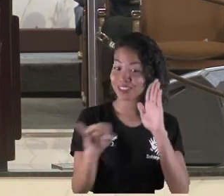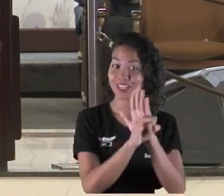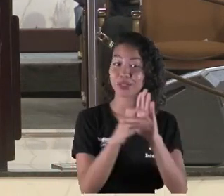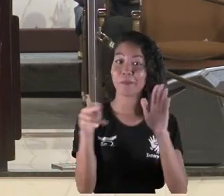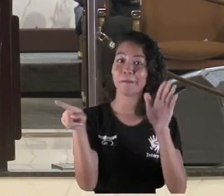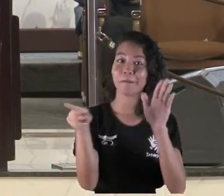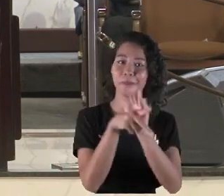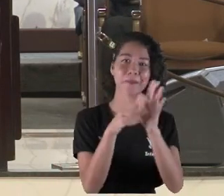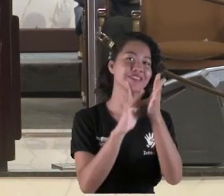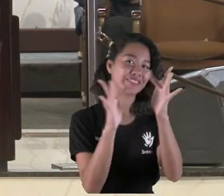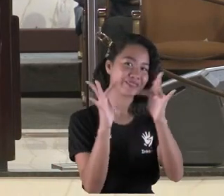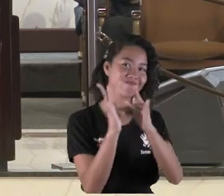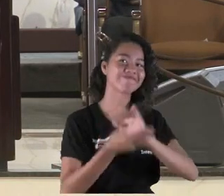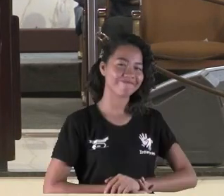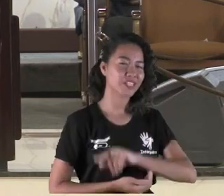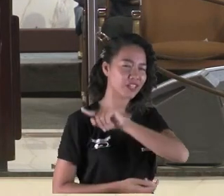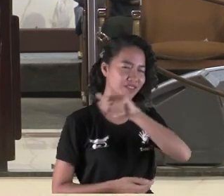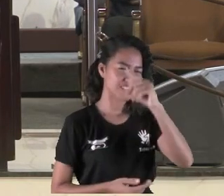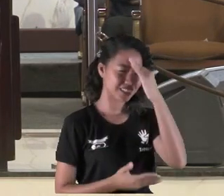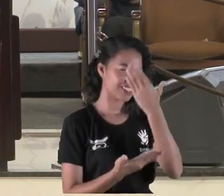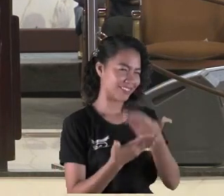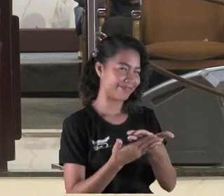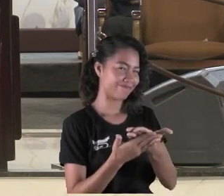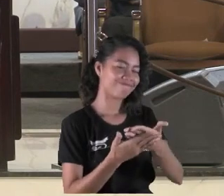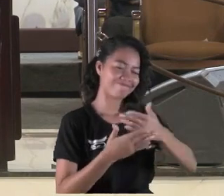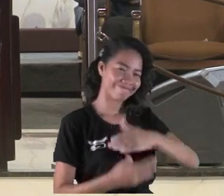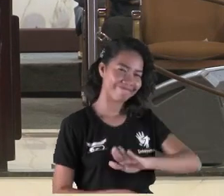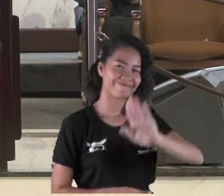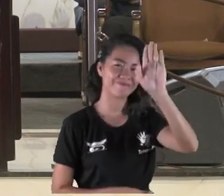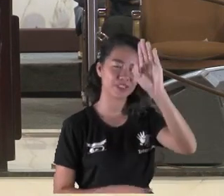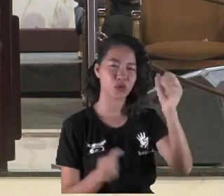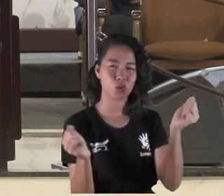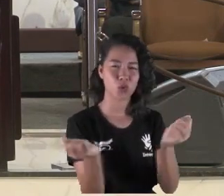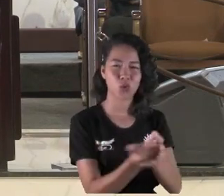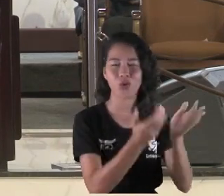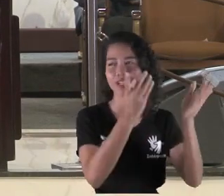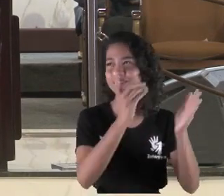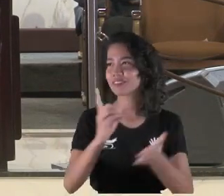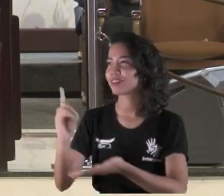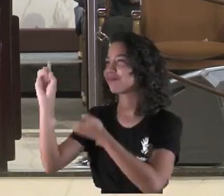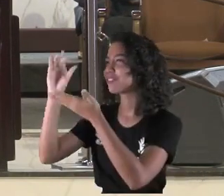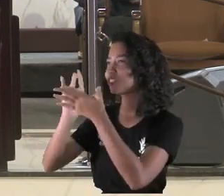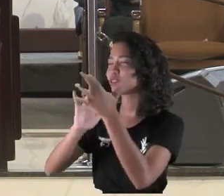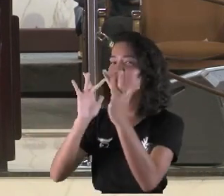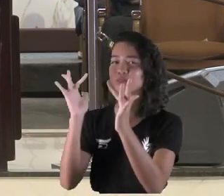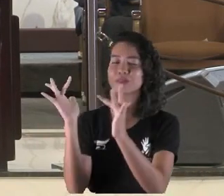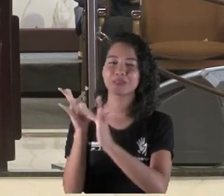acredita, levante a mão, abre a boca e dá glória para Jesus de Nazaré.